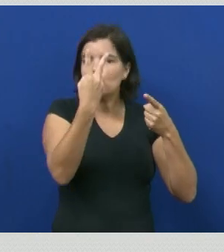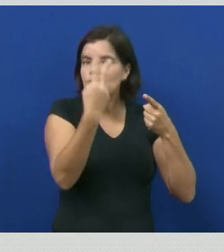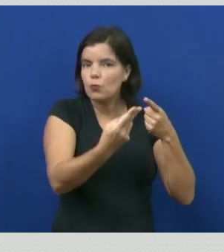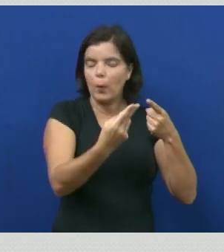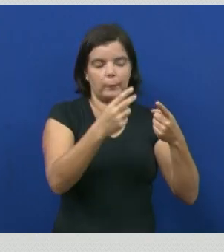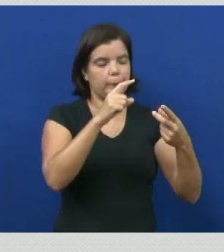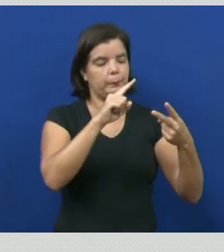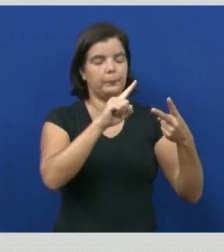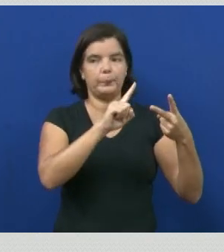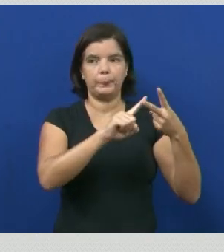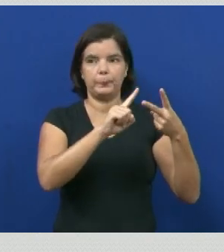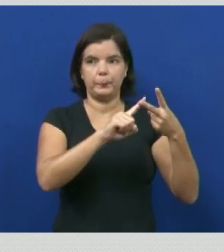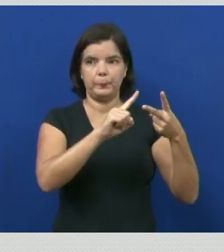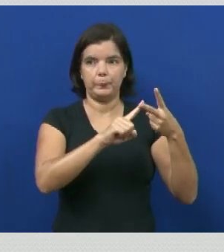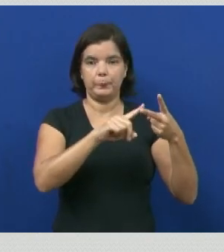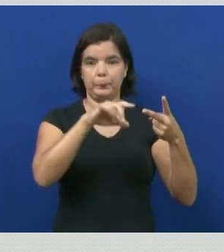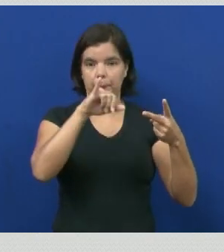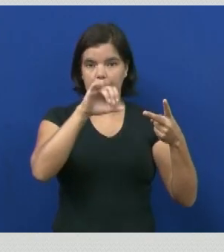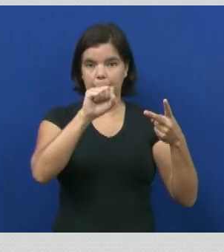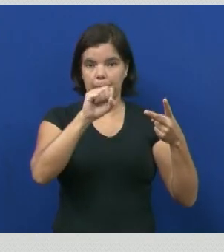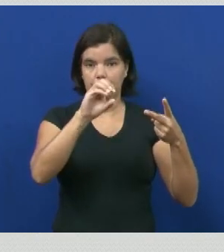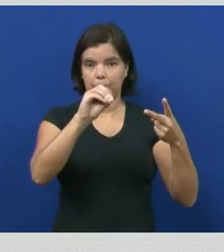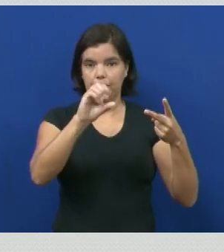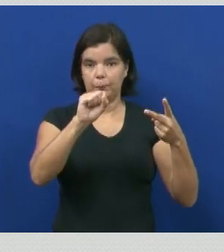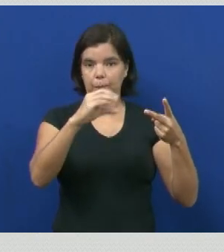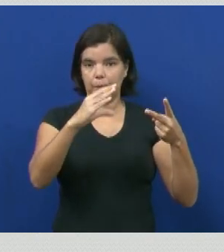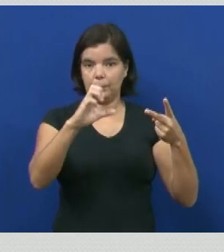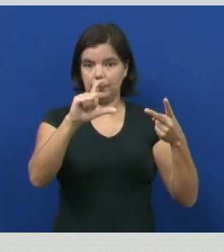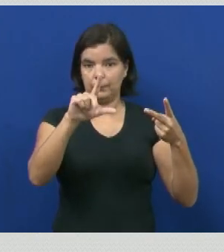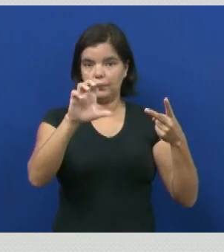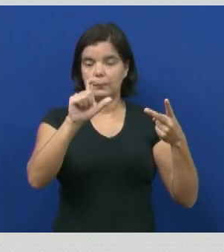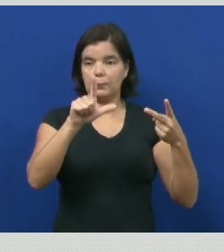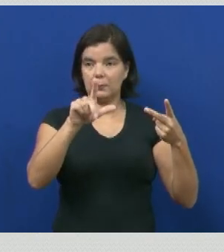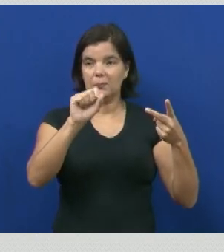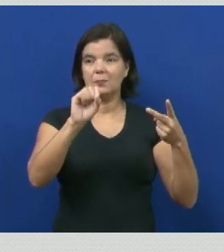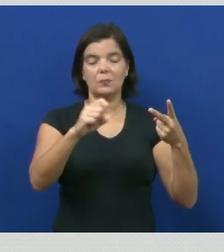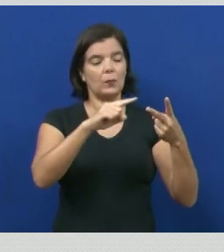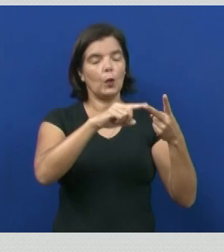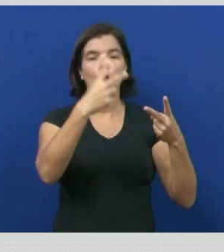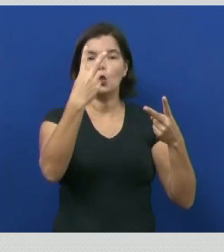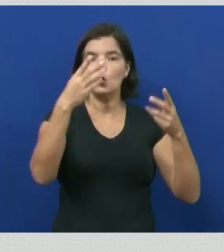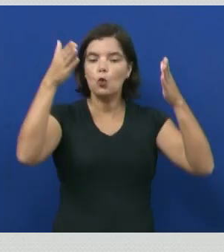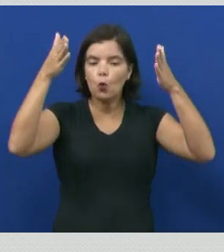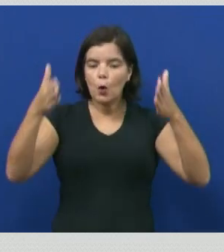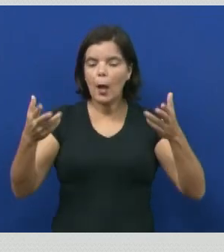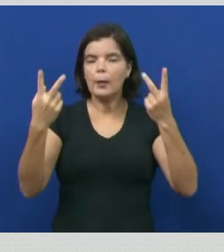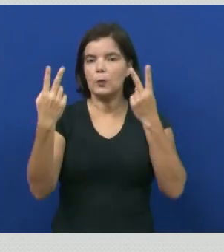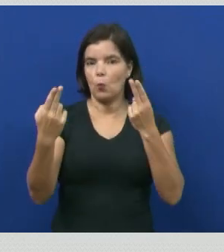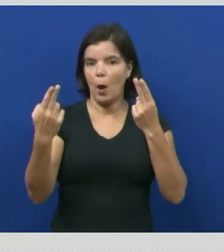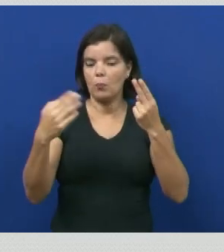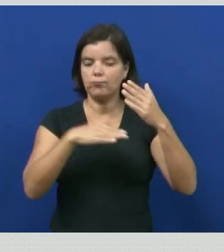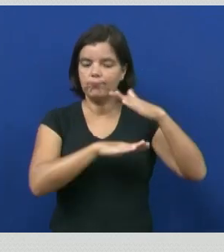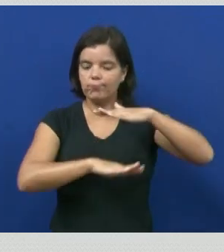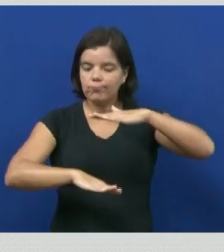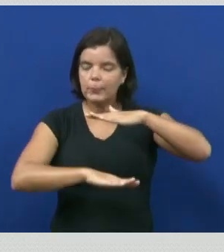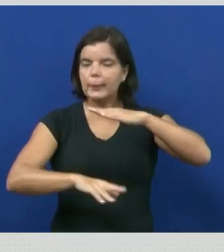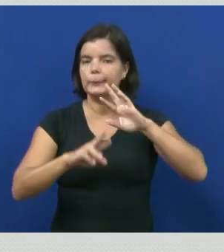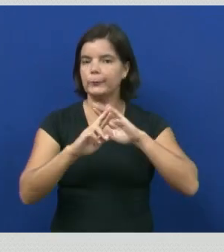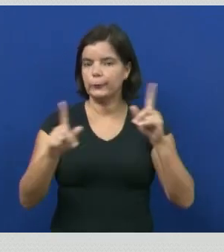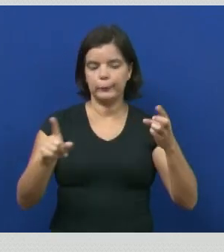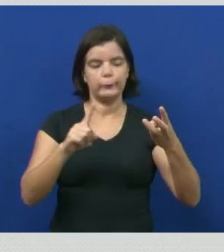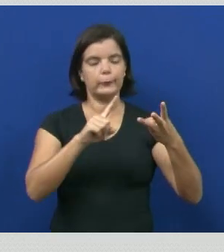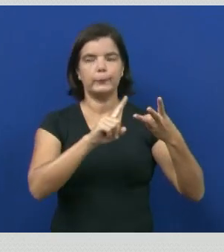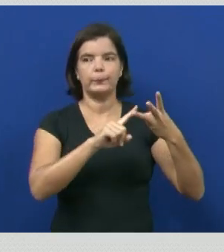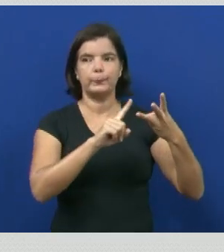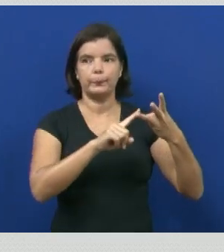iguais. Ali no meio, nós temos um triângulo que é isósceles, 2 lados iguais e a base ali que é diferente. E o